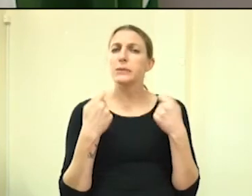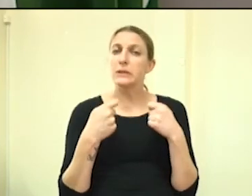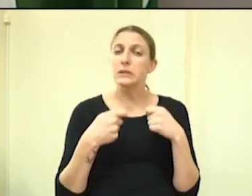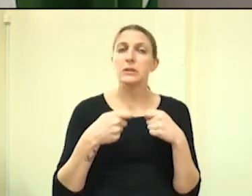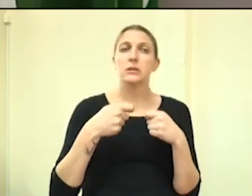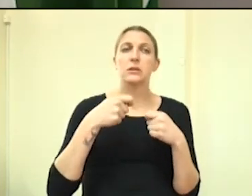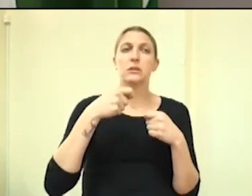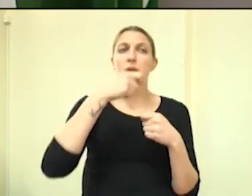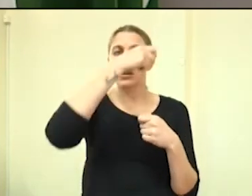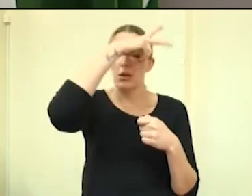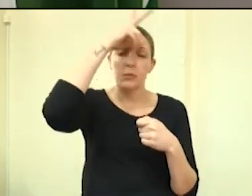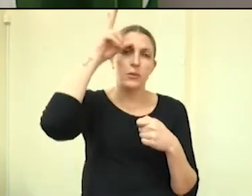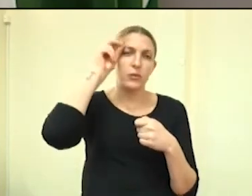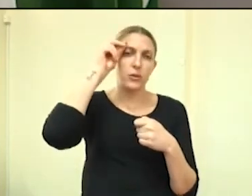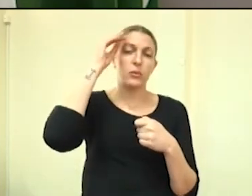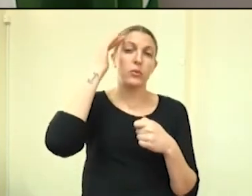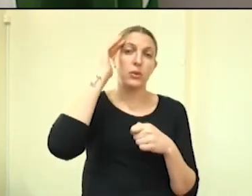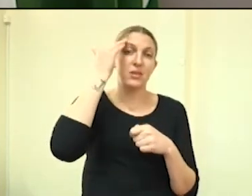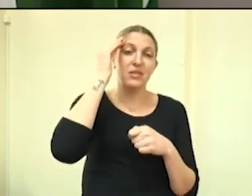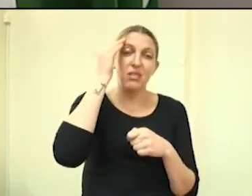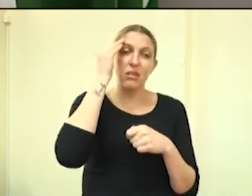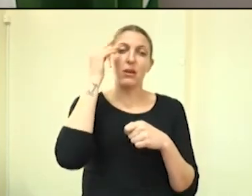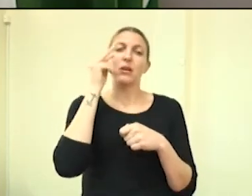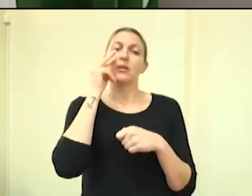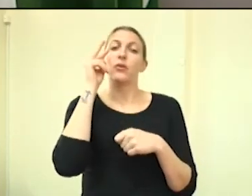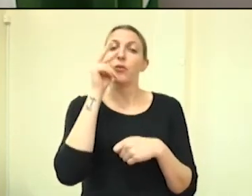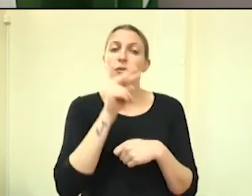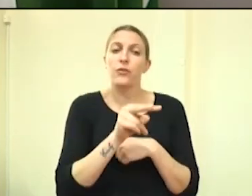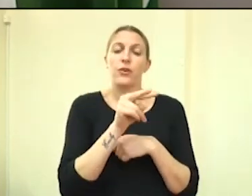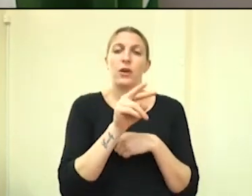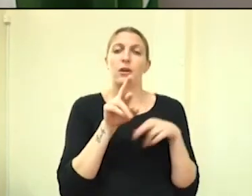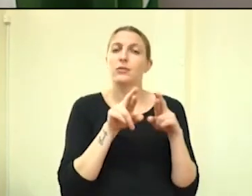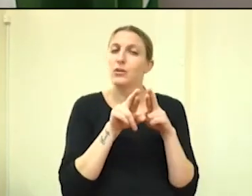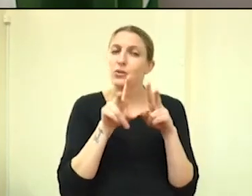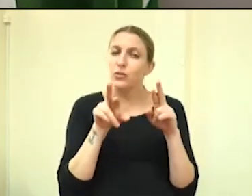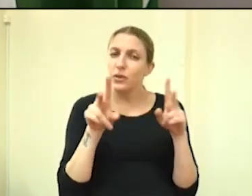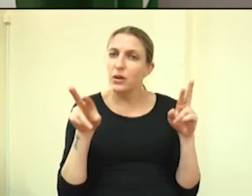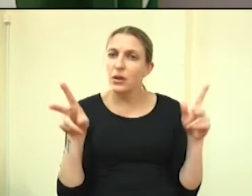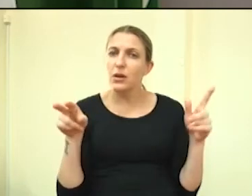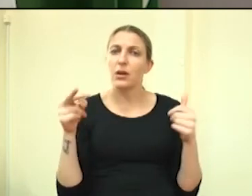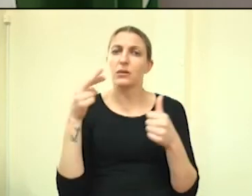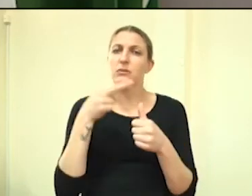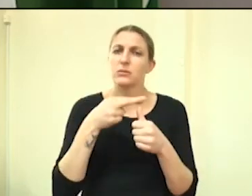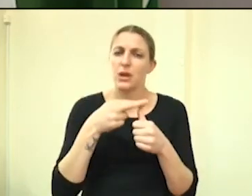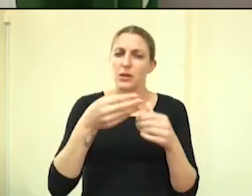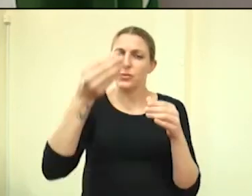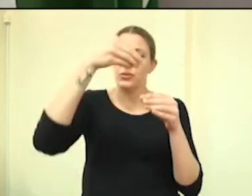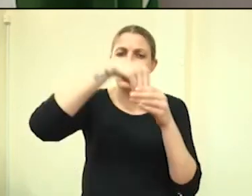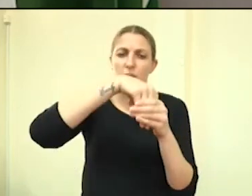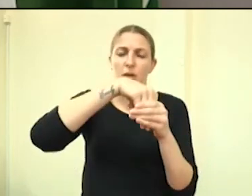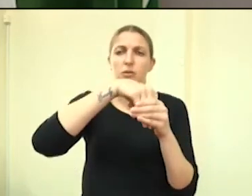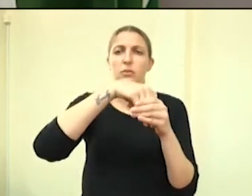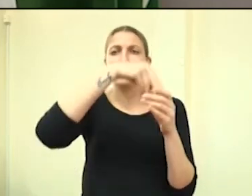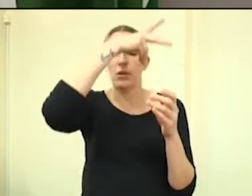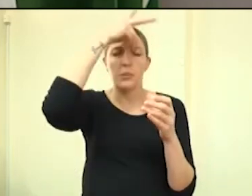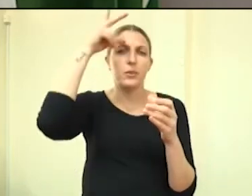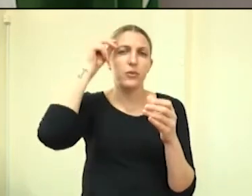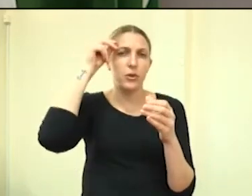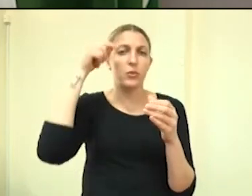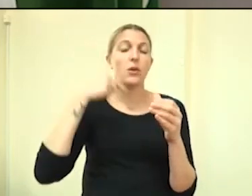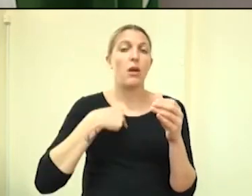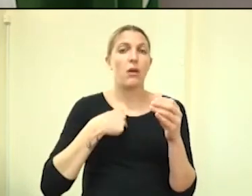Poder Executivo, para que se tenha um olhar diferenciado para alguns cargos na Prefeitura. E nós somos totalmente favoráveis,